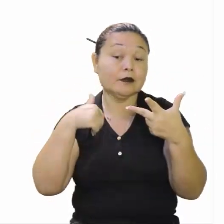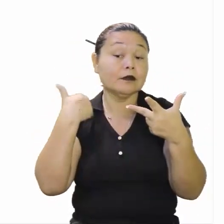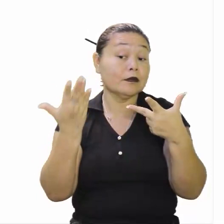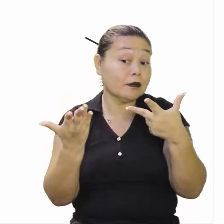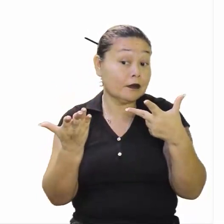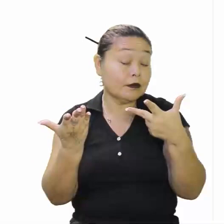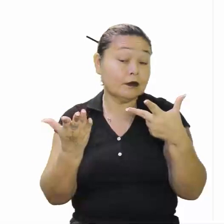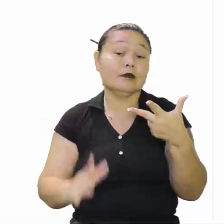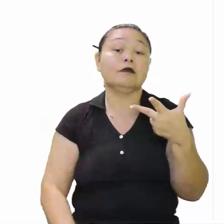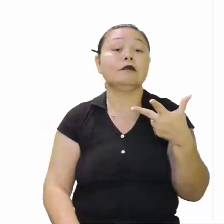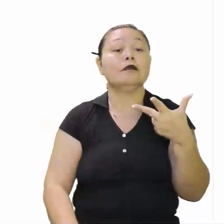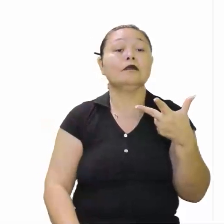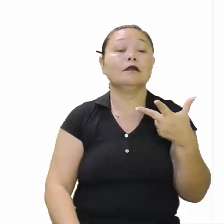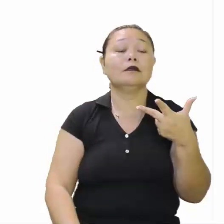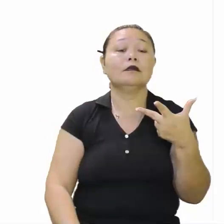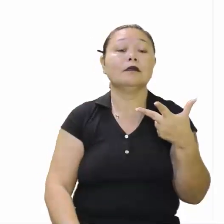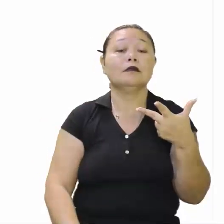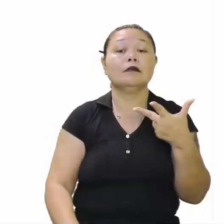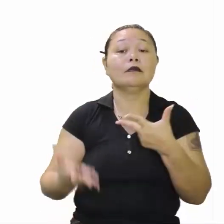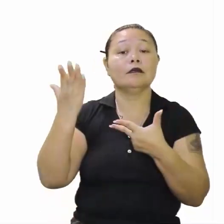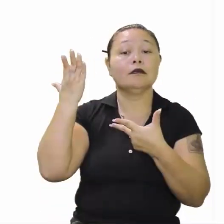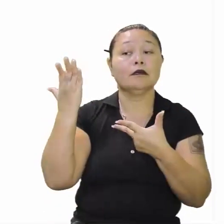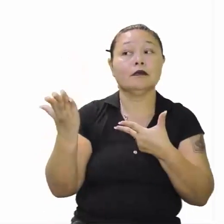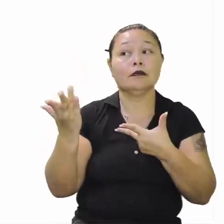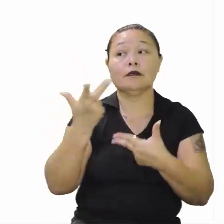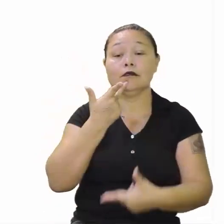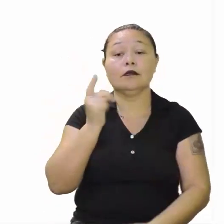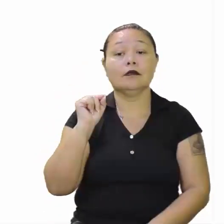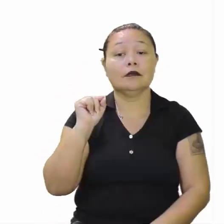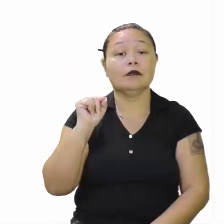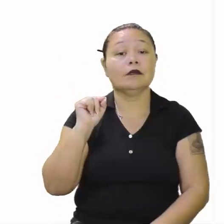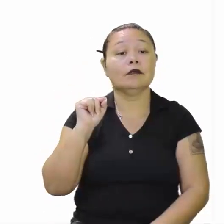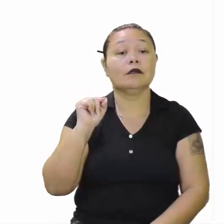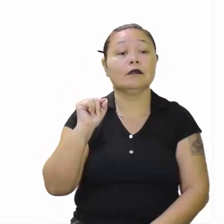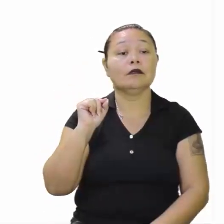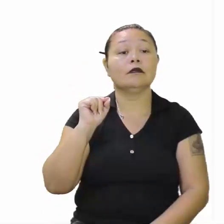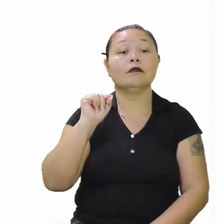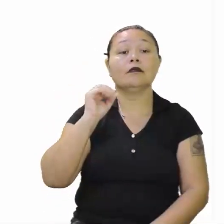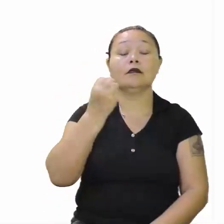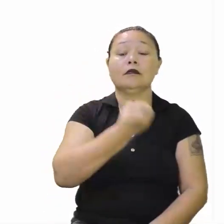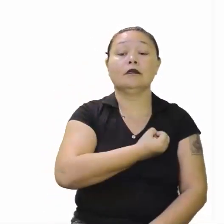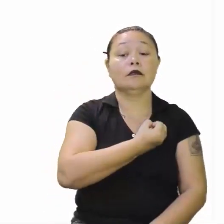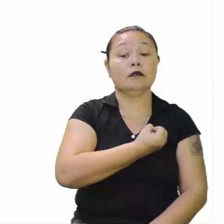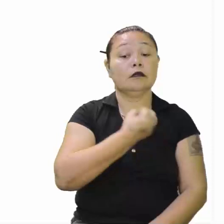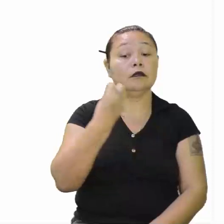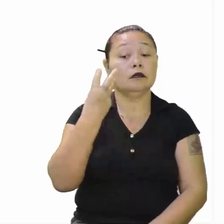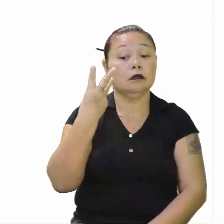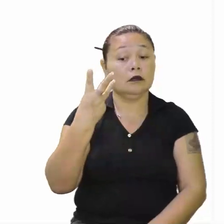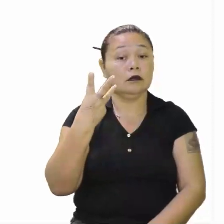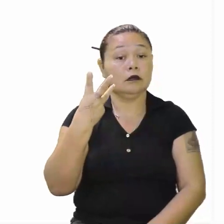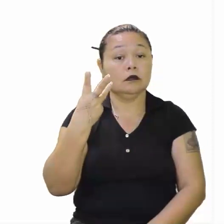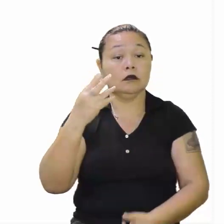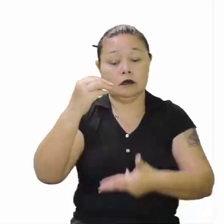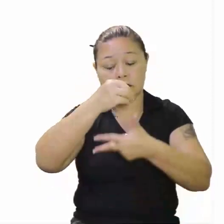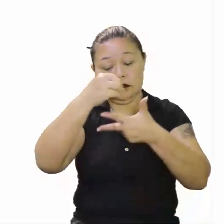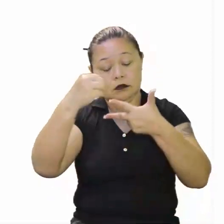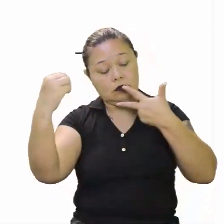professor? Essa daqui que diz o seguinte, a questão de número 3, se liga no